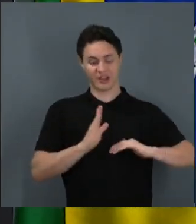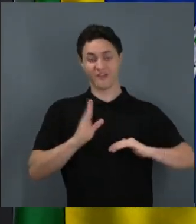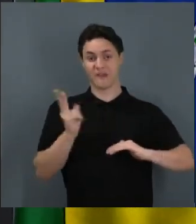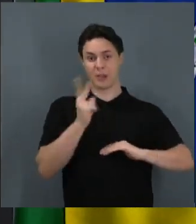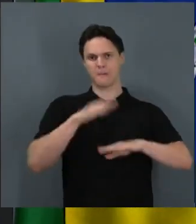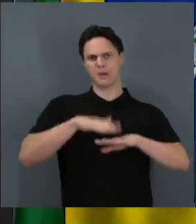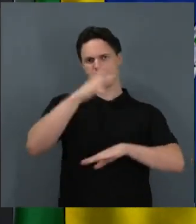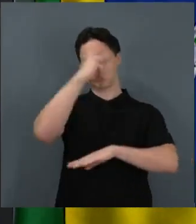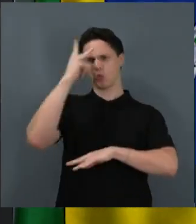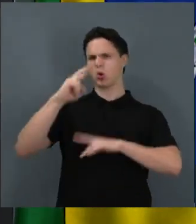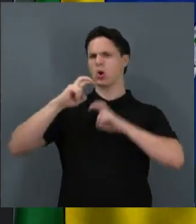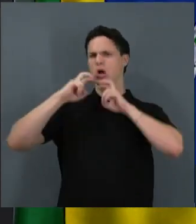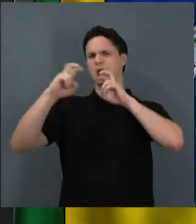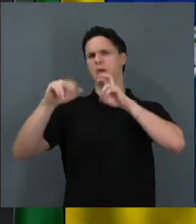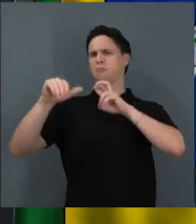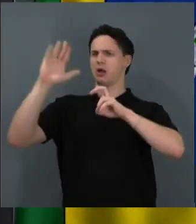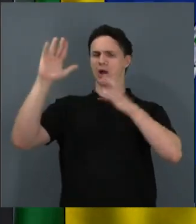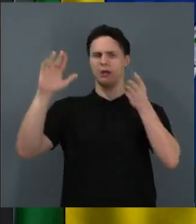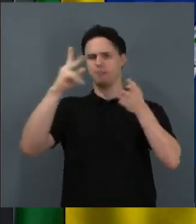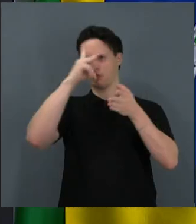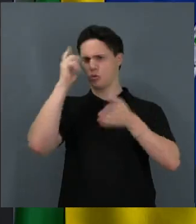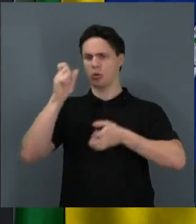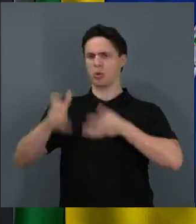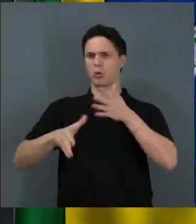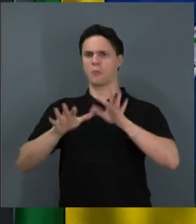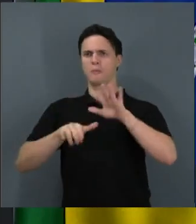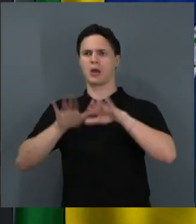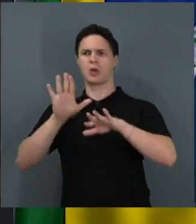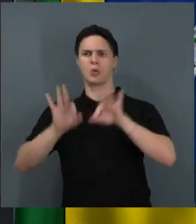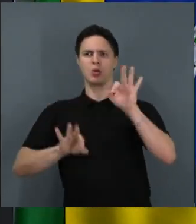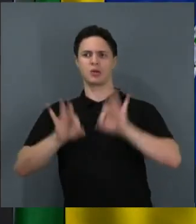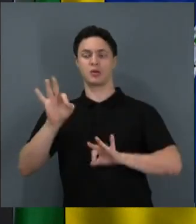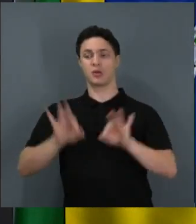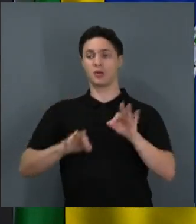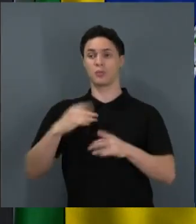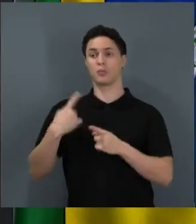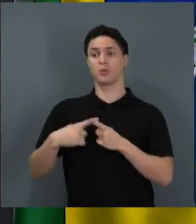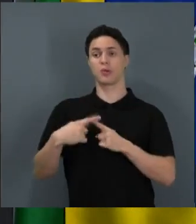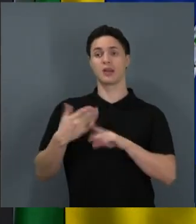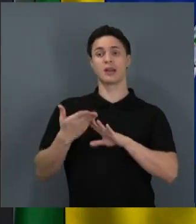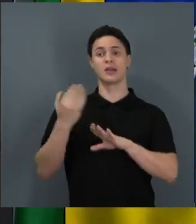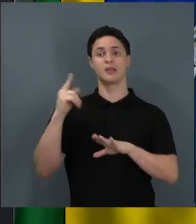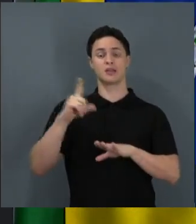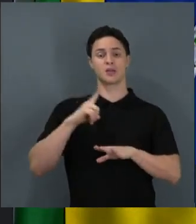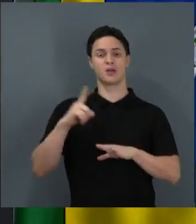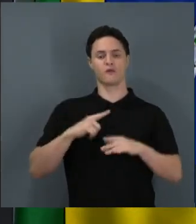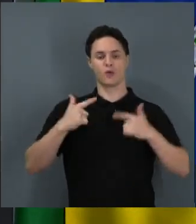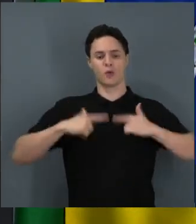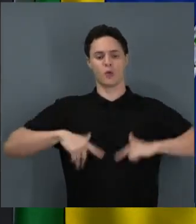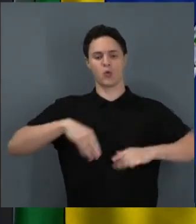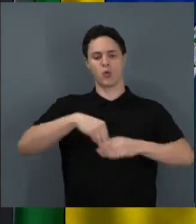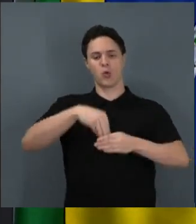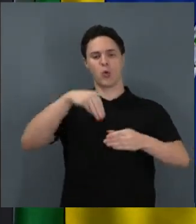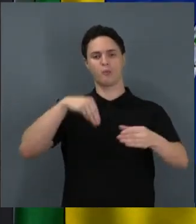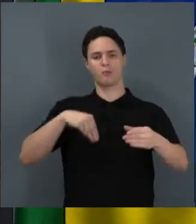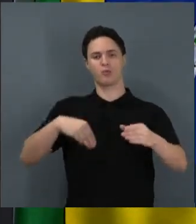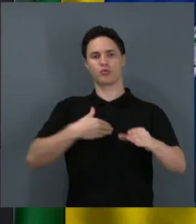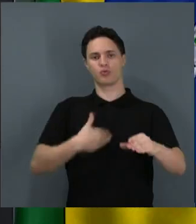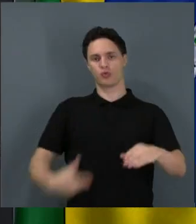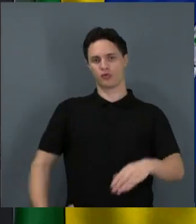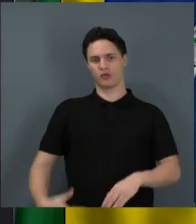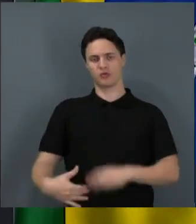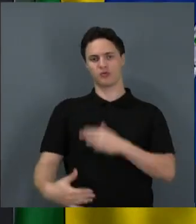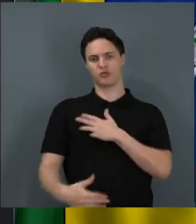gritou mais, quem teve o lobby mais organizado, porque houve uma omissão criminosa desse governo, que